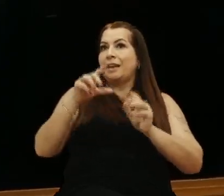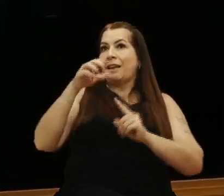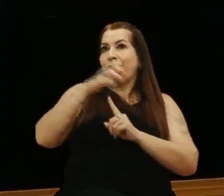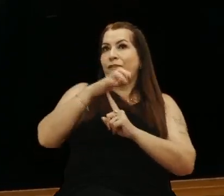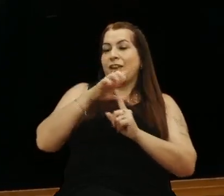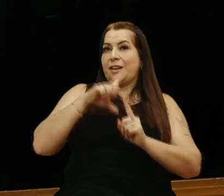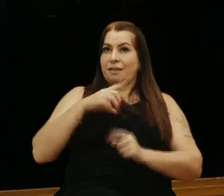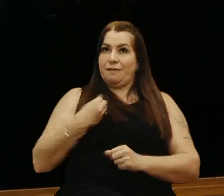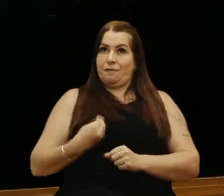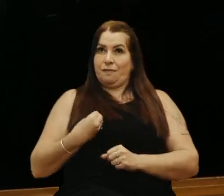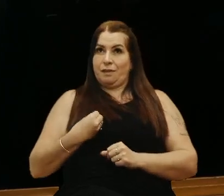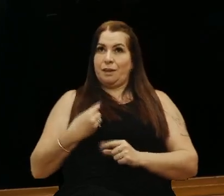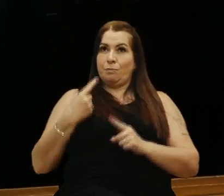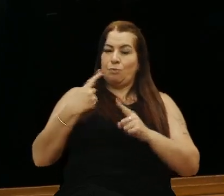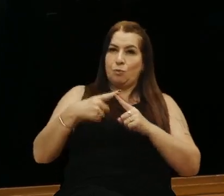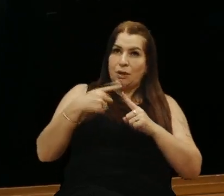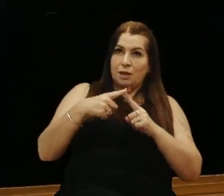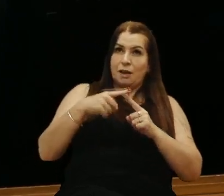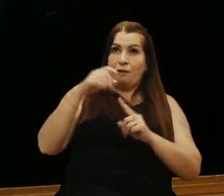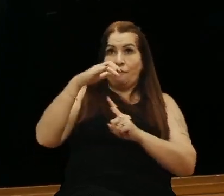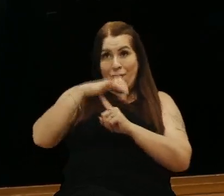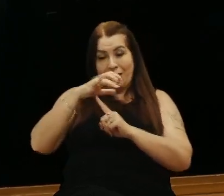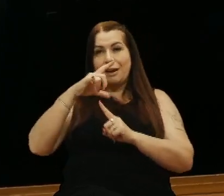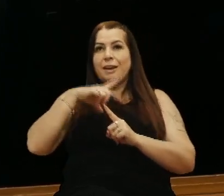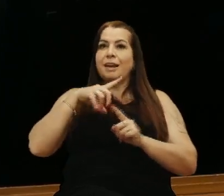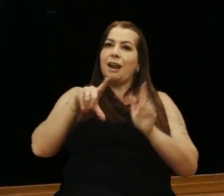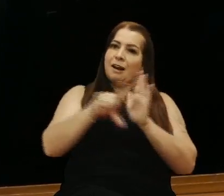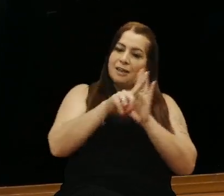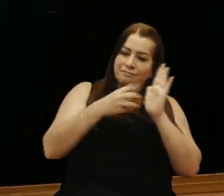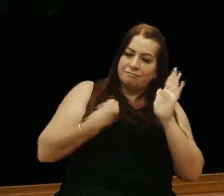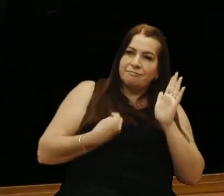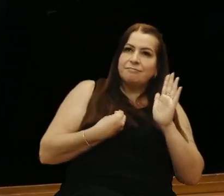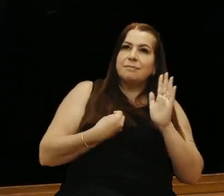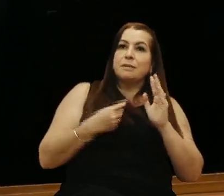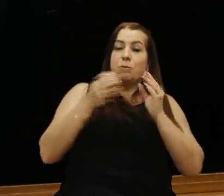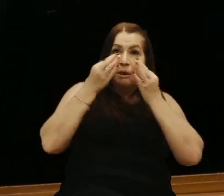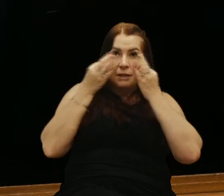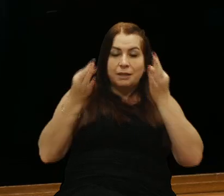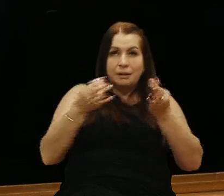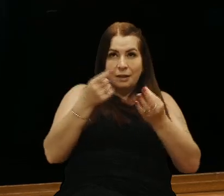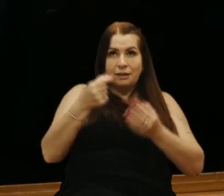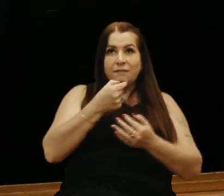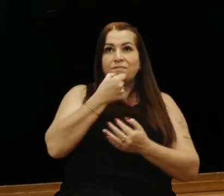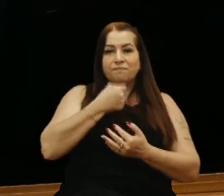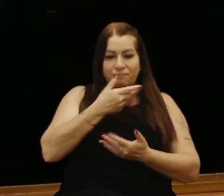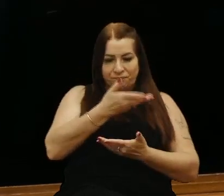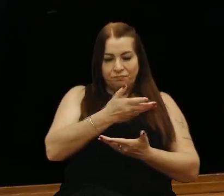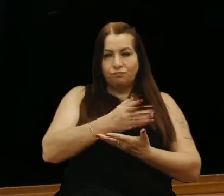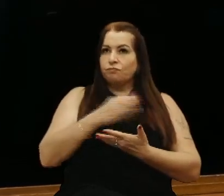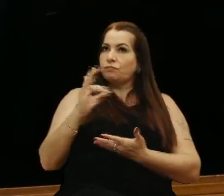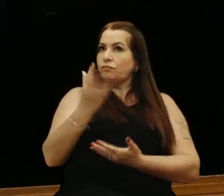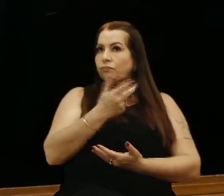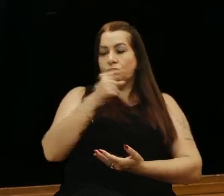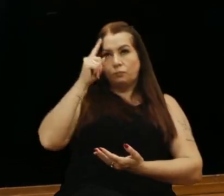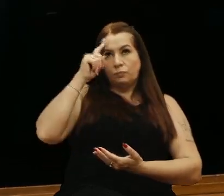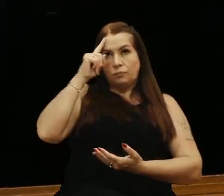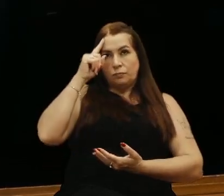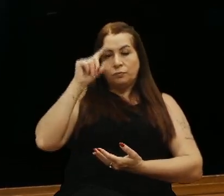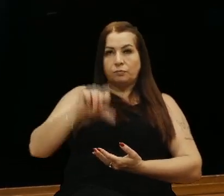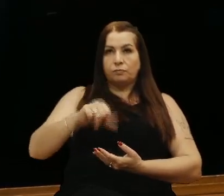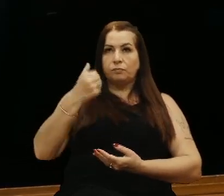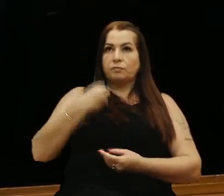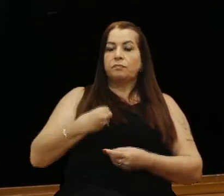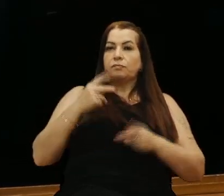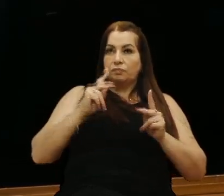por causa da feira que a lei existe. E é sobre isso que nós precisamos nos atentar aqui, Cristiano. Nós estamos todos os dias para melhorar a vida